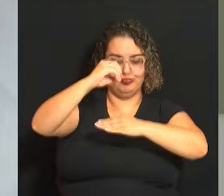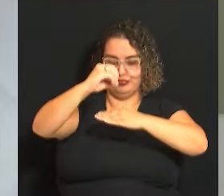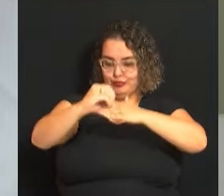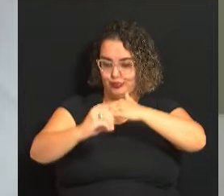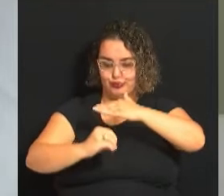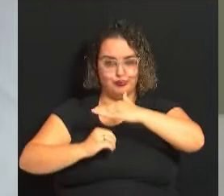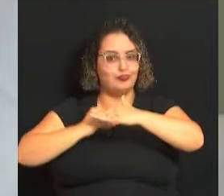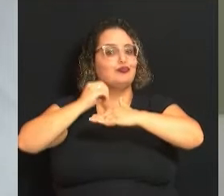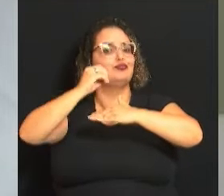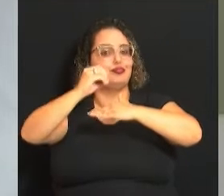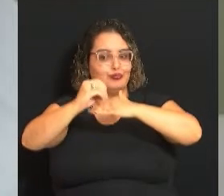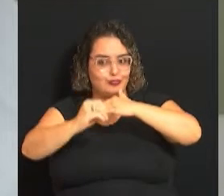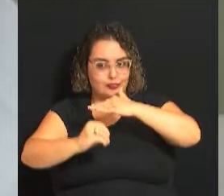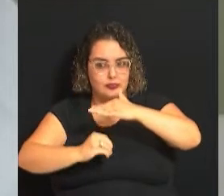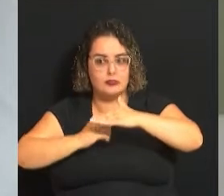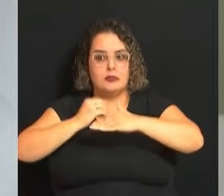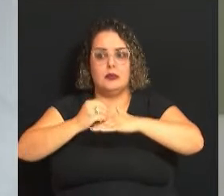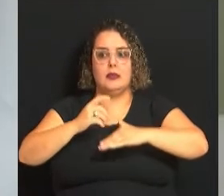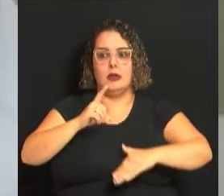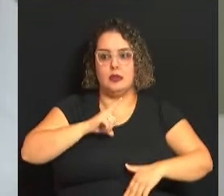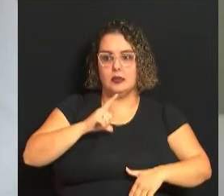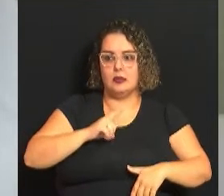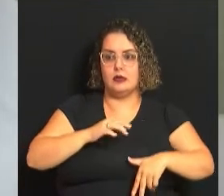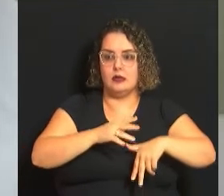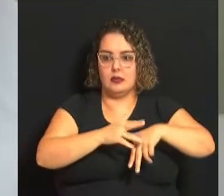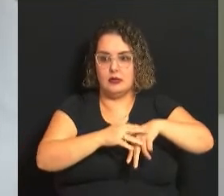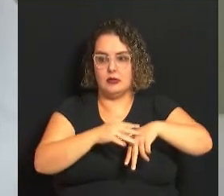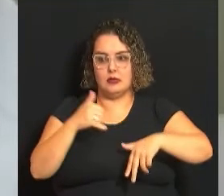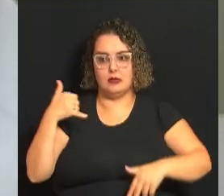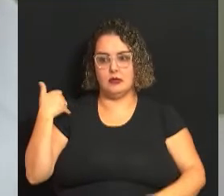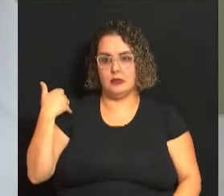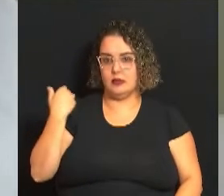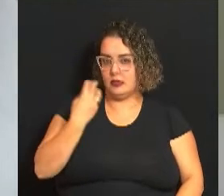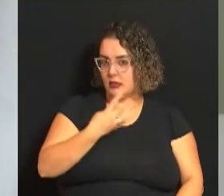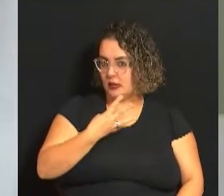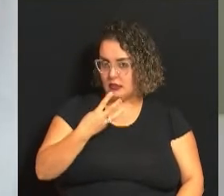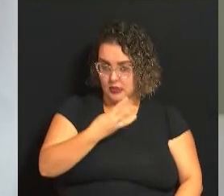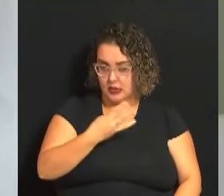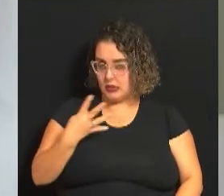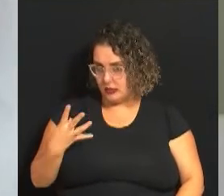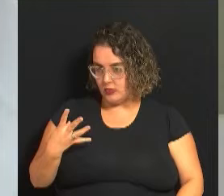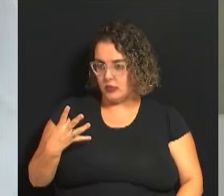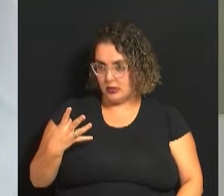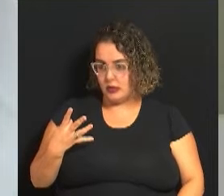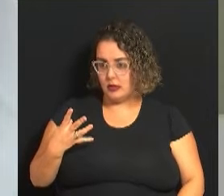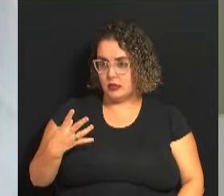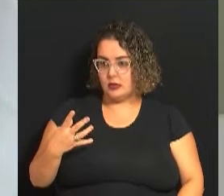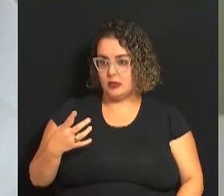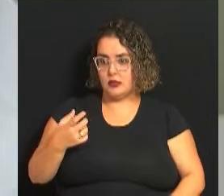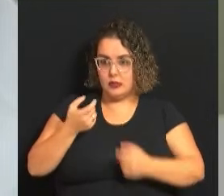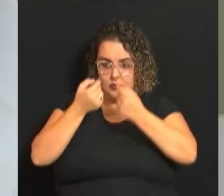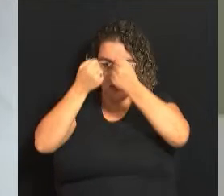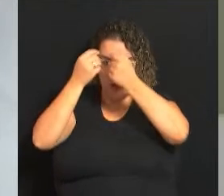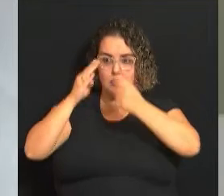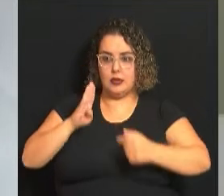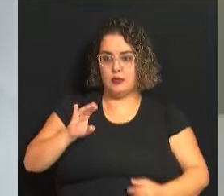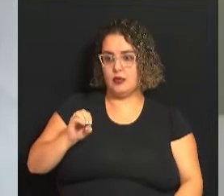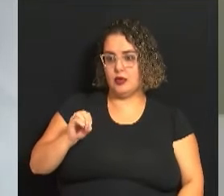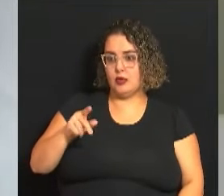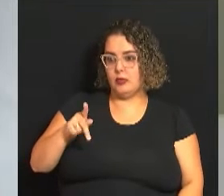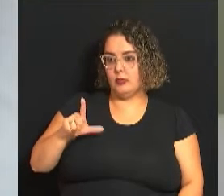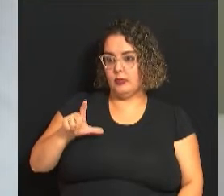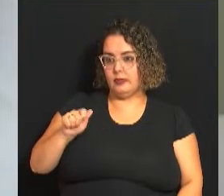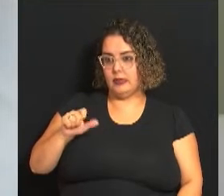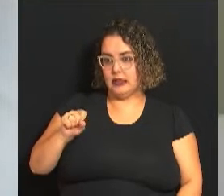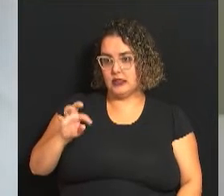Eu tenho uma paciente jovem, 34 anos de idade, que tem um glioblastoma já há 1